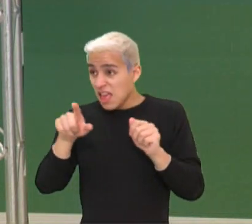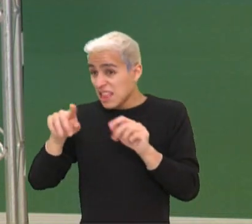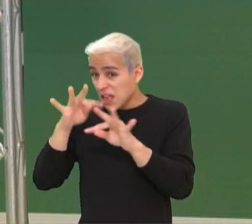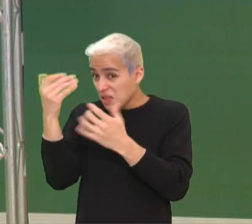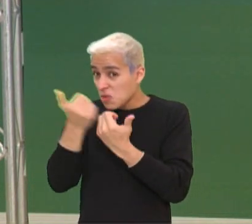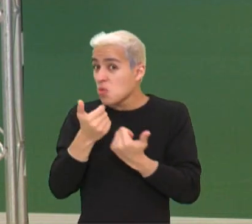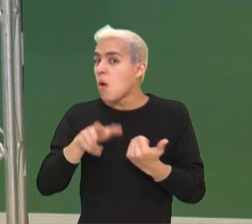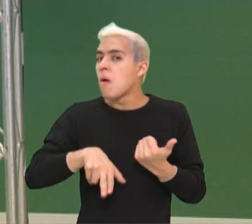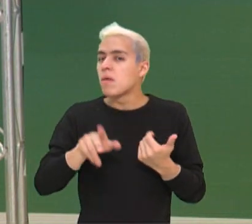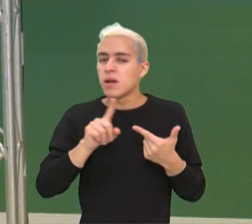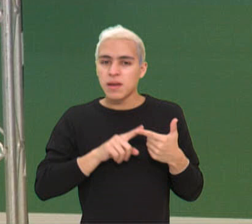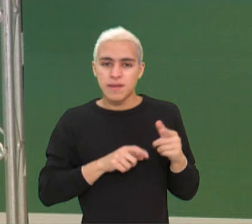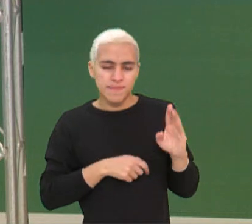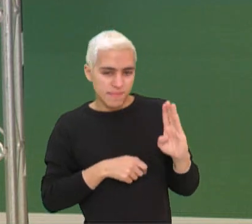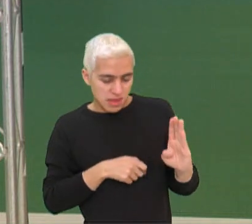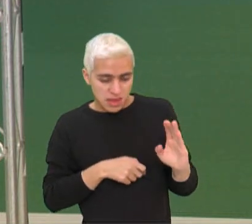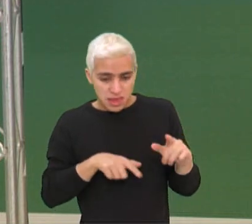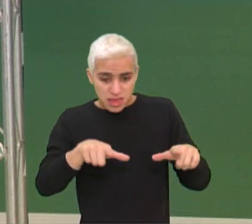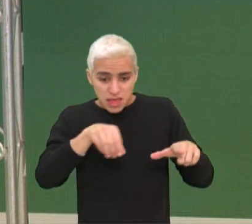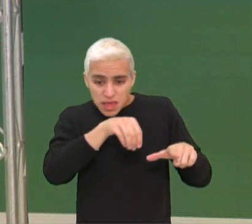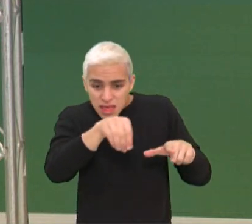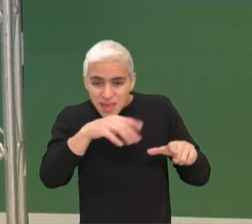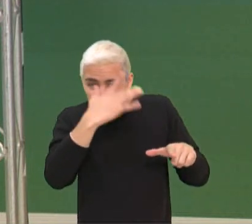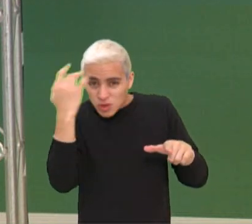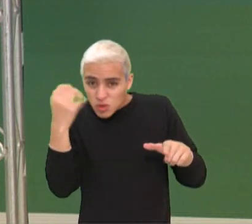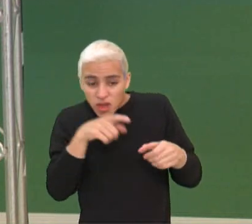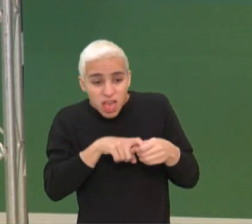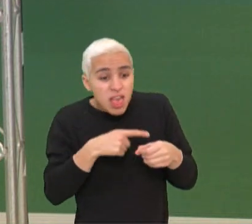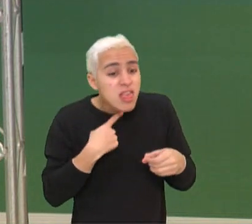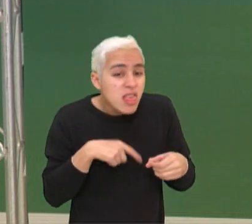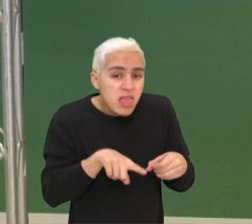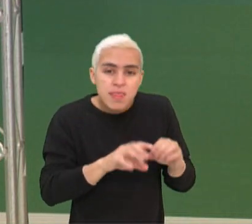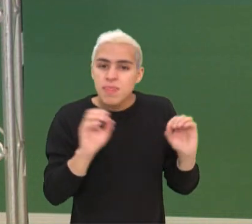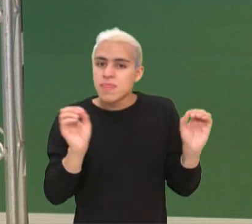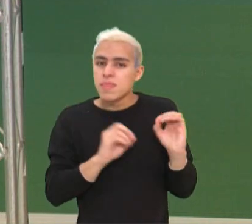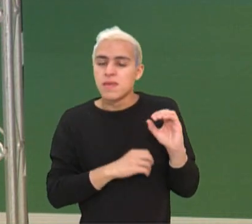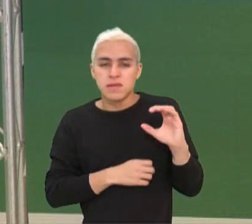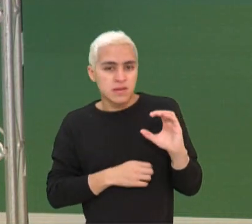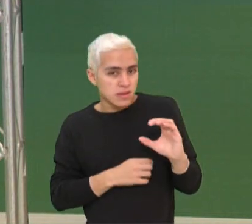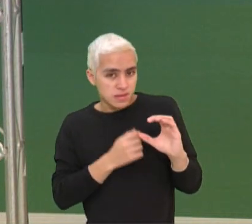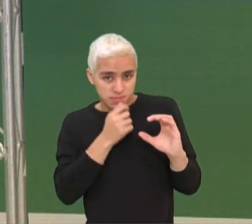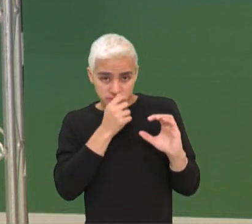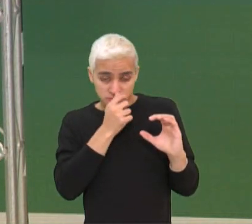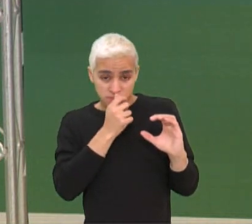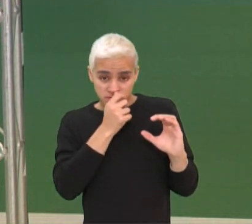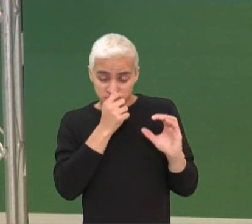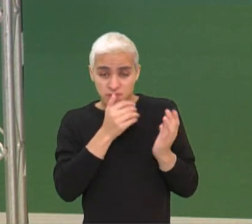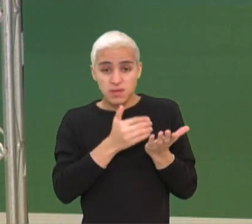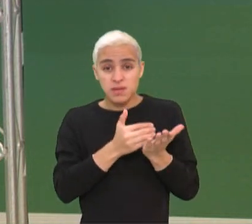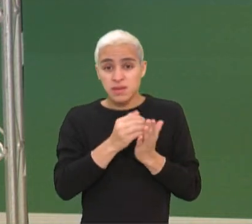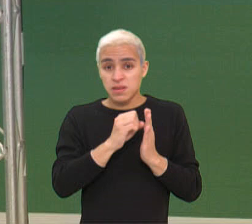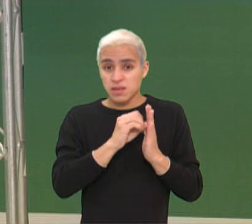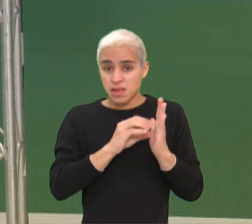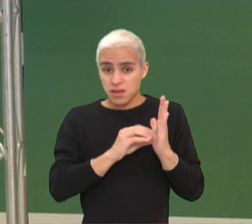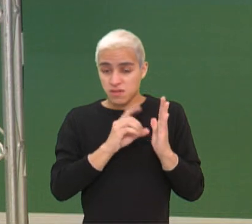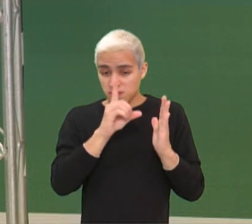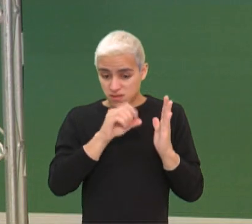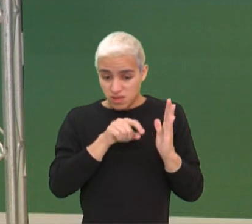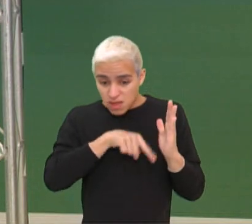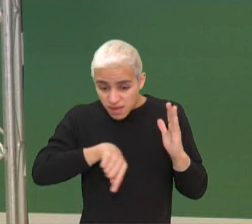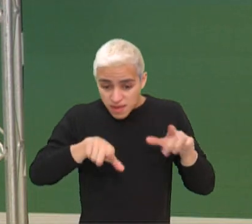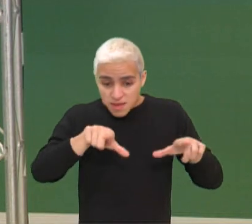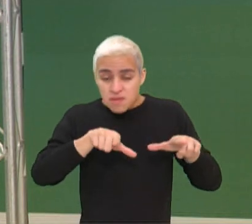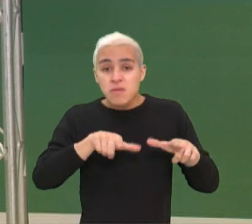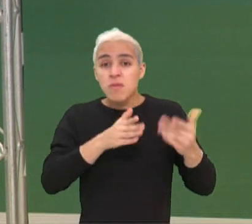B. Os jogos de tabuleiro não conquistam novos adeptos, será? C. A partir do século XIX, os jogos de tabuleiro